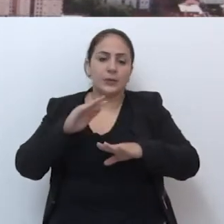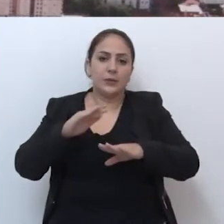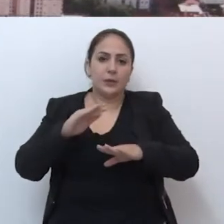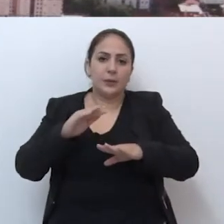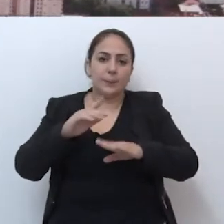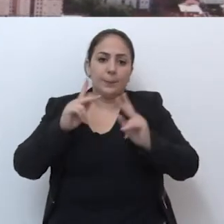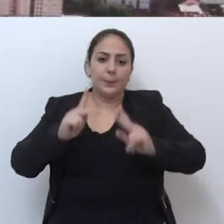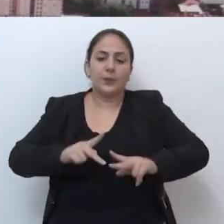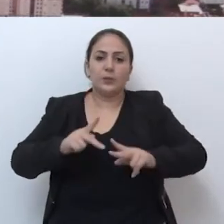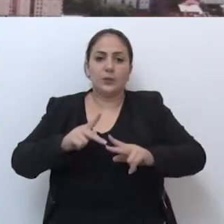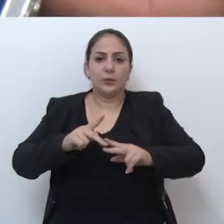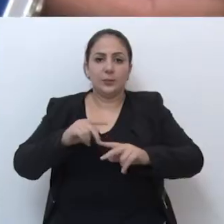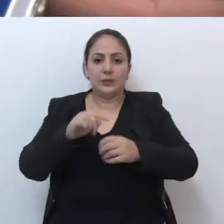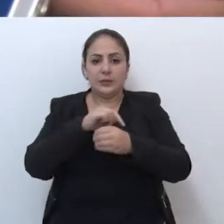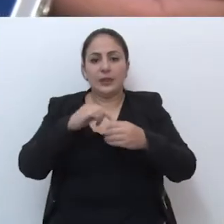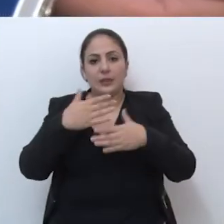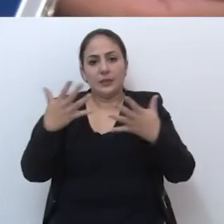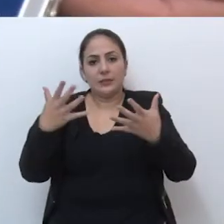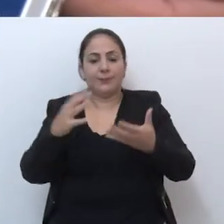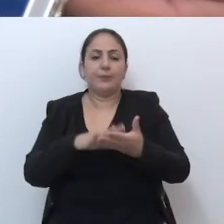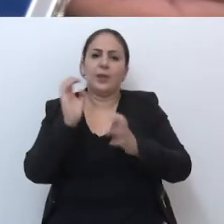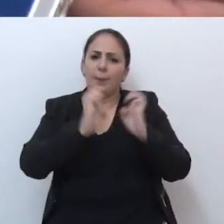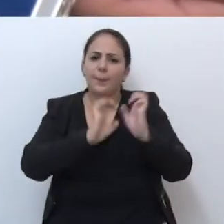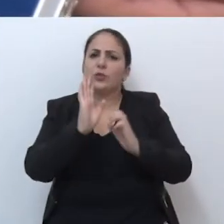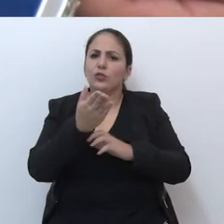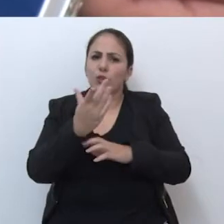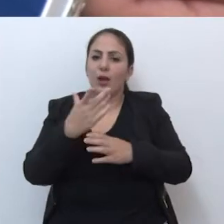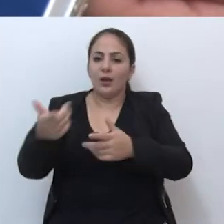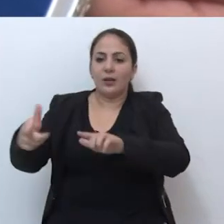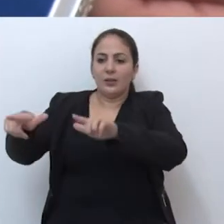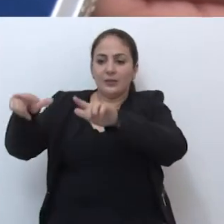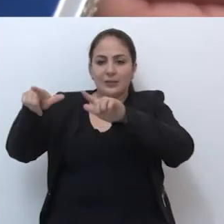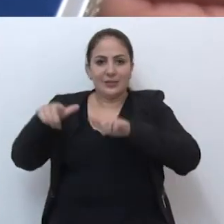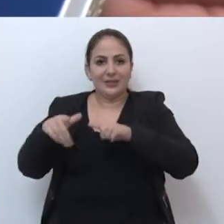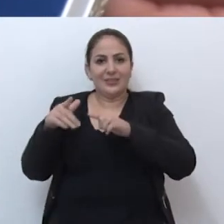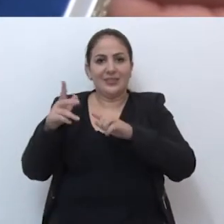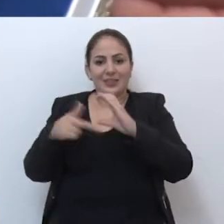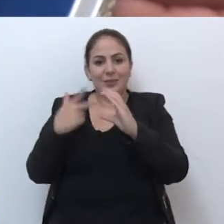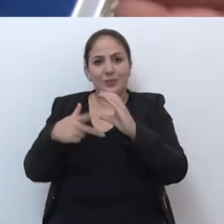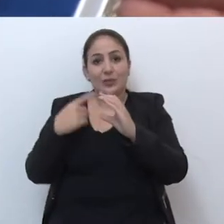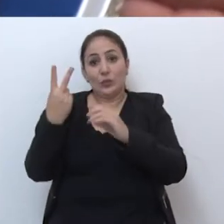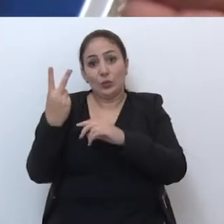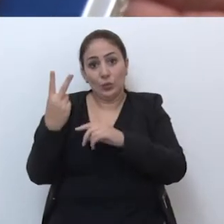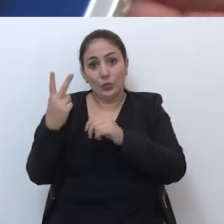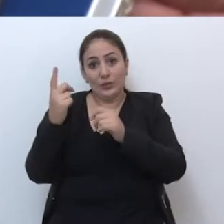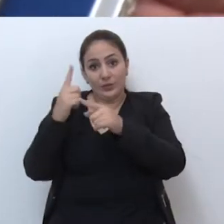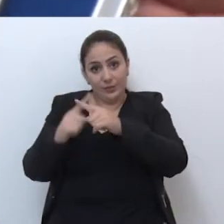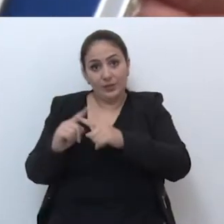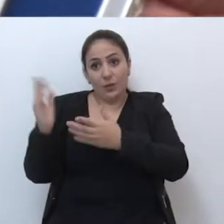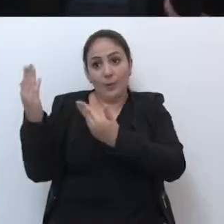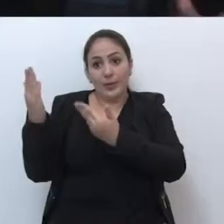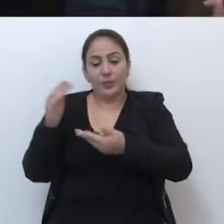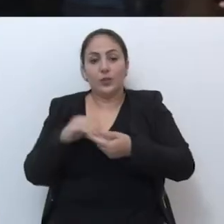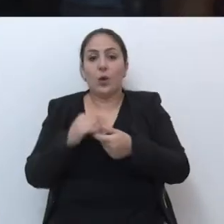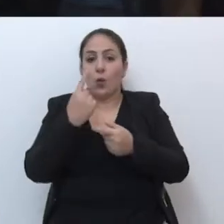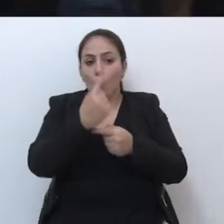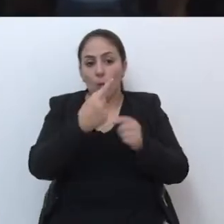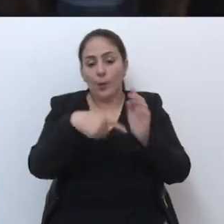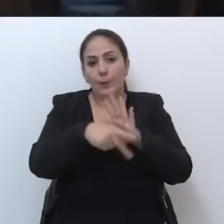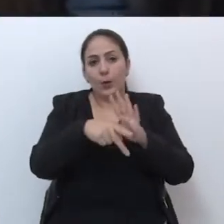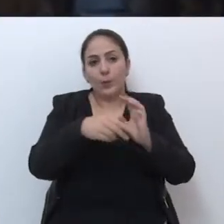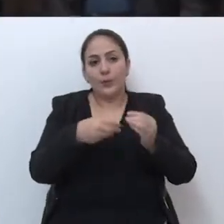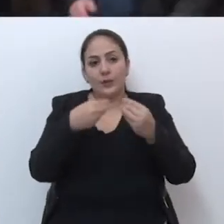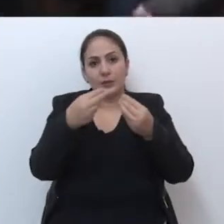mais pessoas para a nossa cidade crescer. A empresa já havia recebido da Câmara outras 2 homenagens. Uma